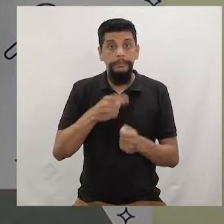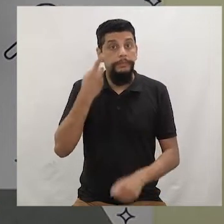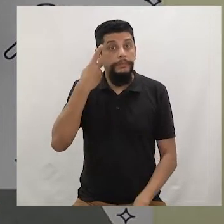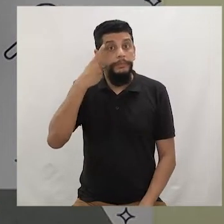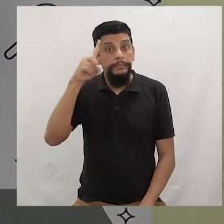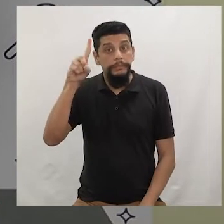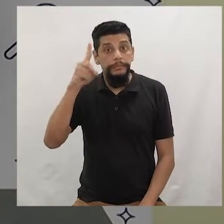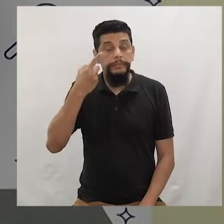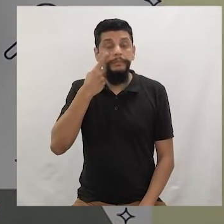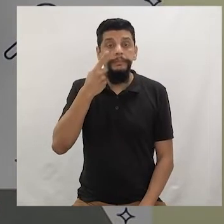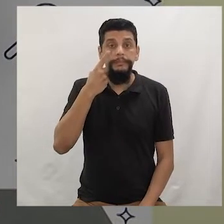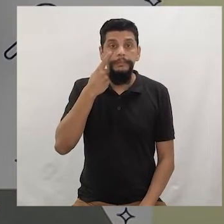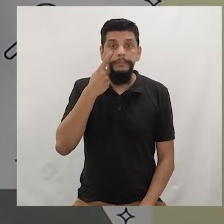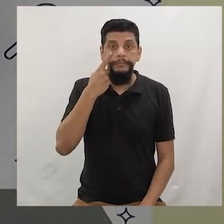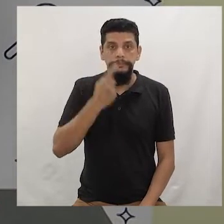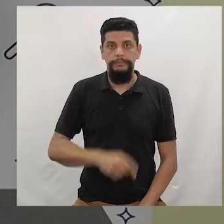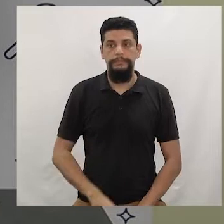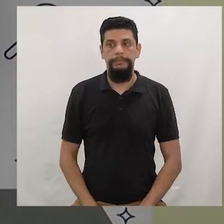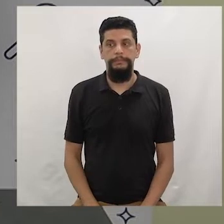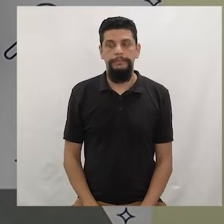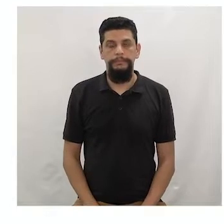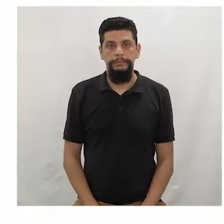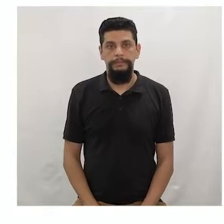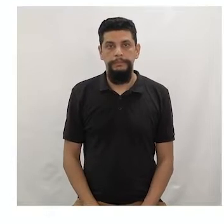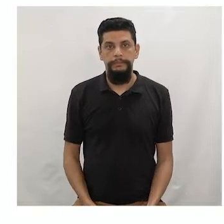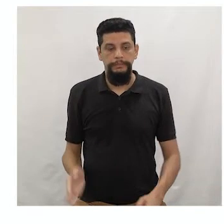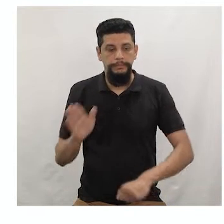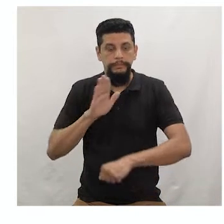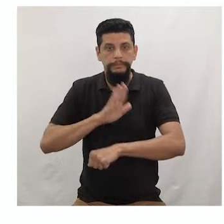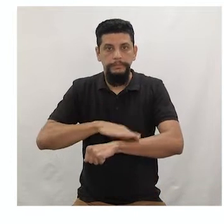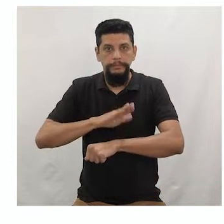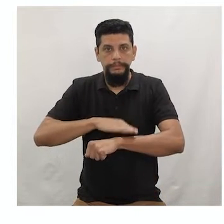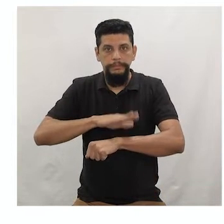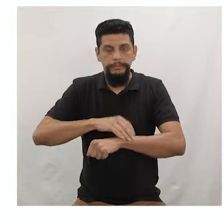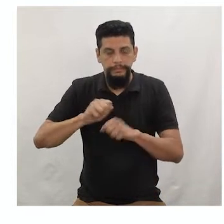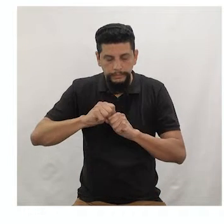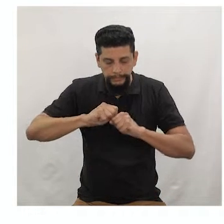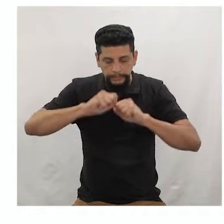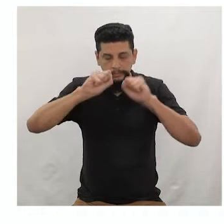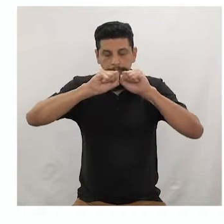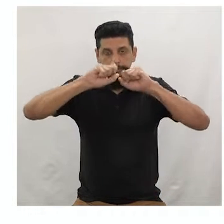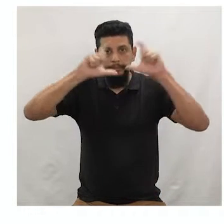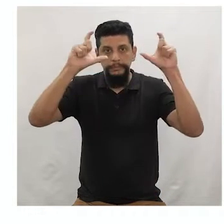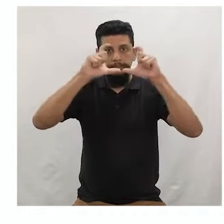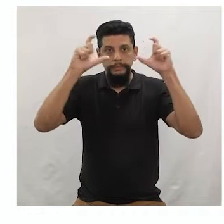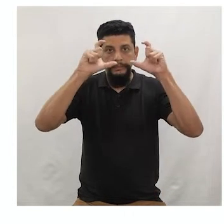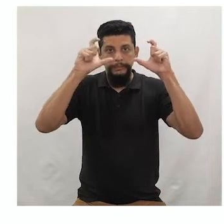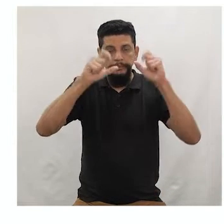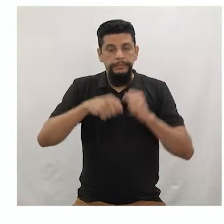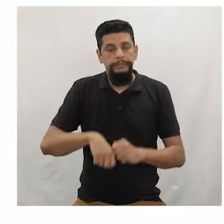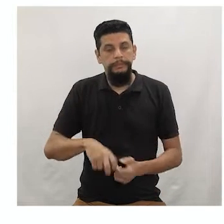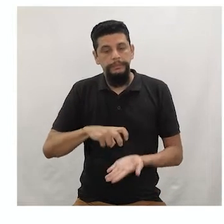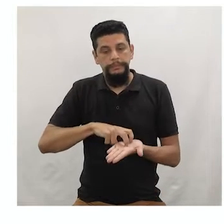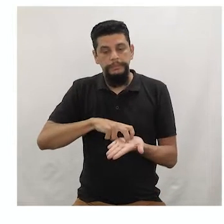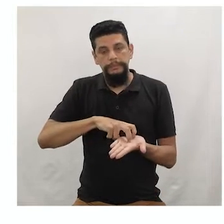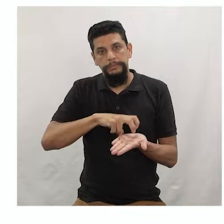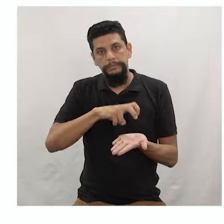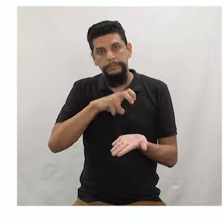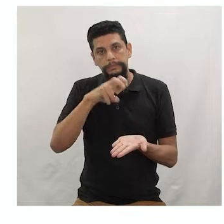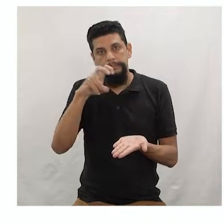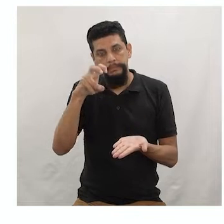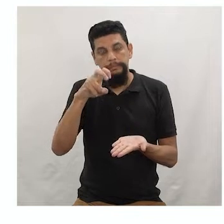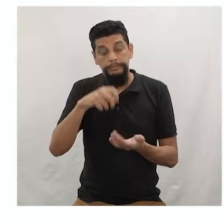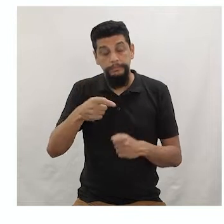fazem durante o dia? Vamos ver? É hora de acordar. Quando amanhece o